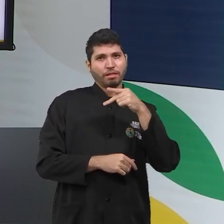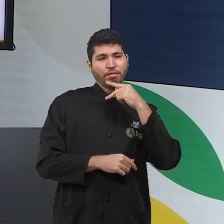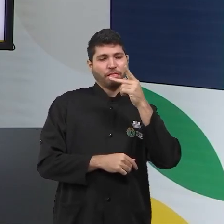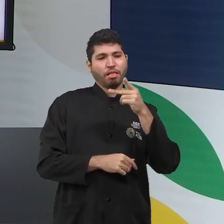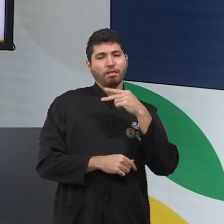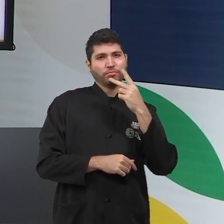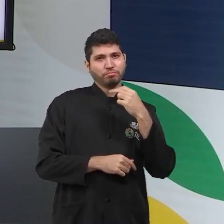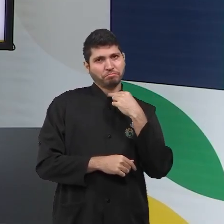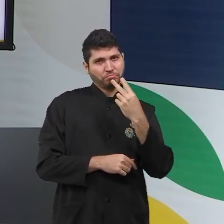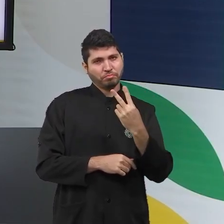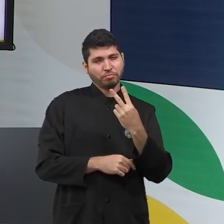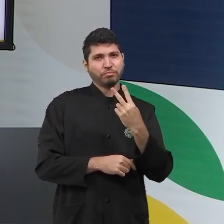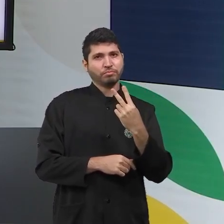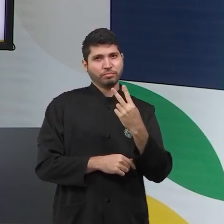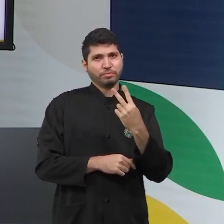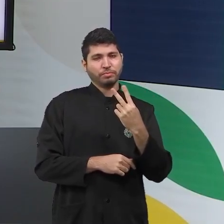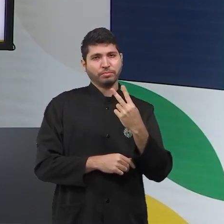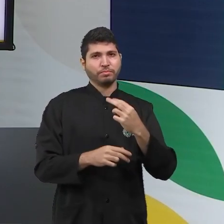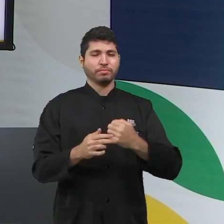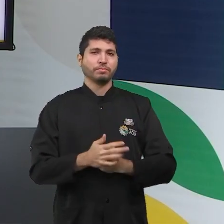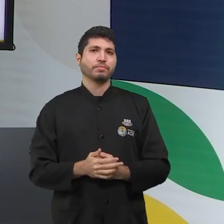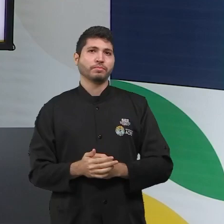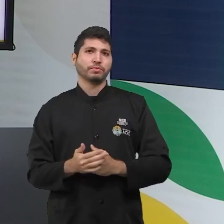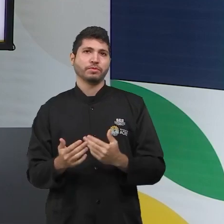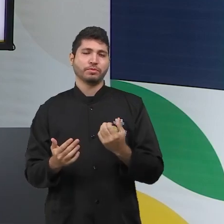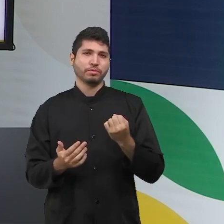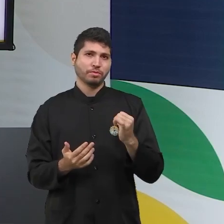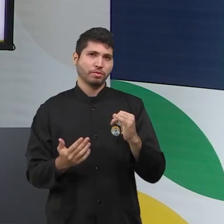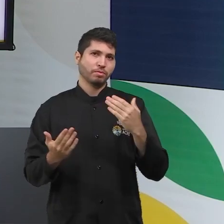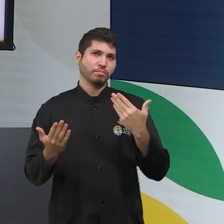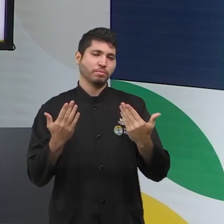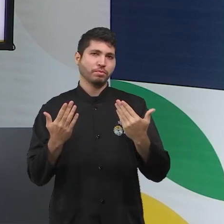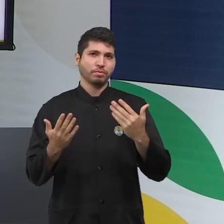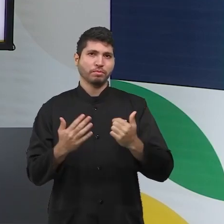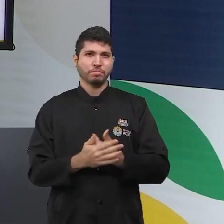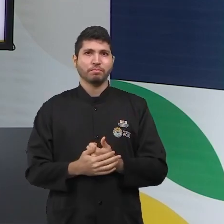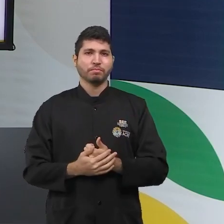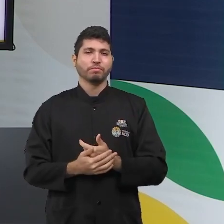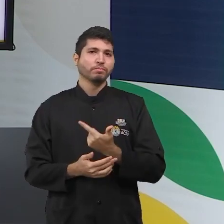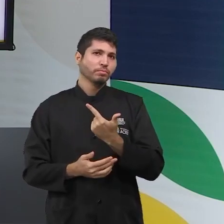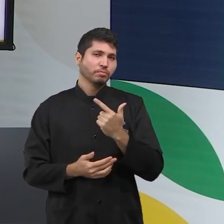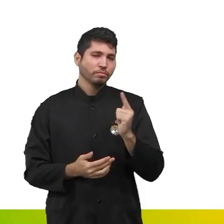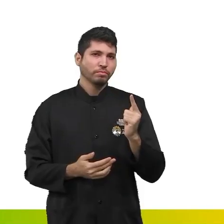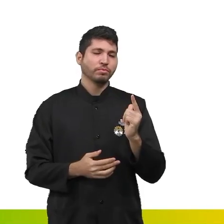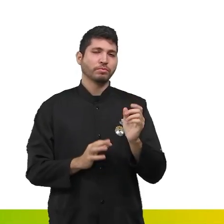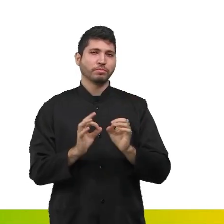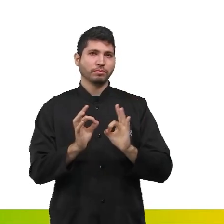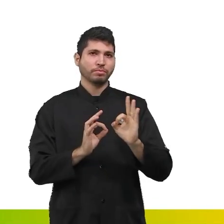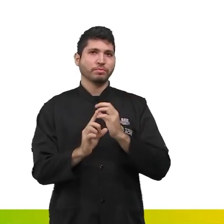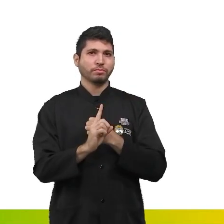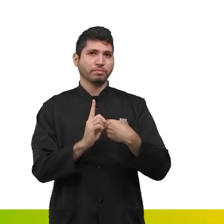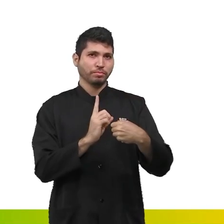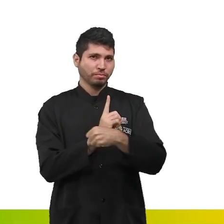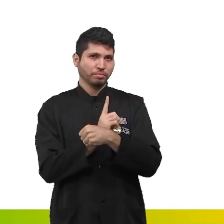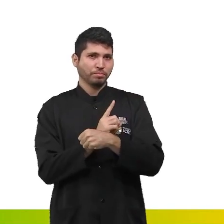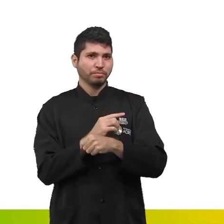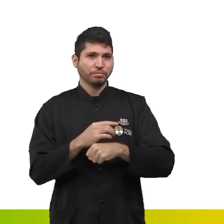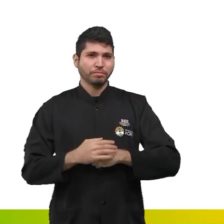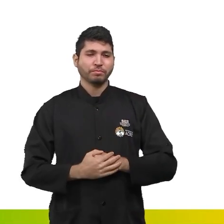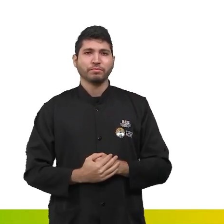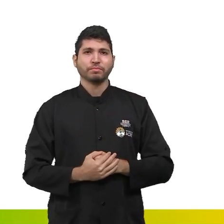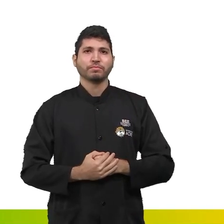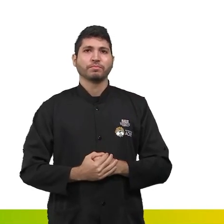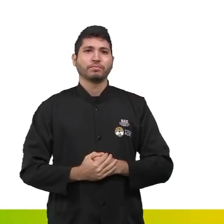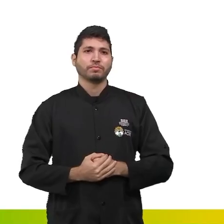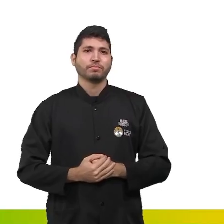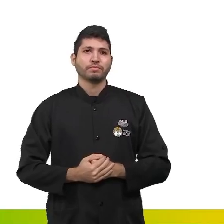povos anteriores, da organização anterior à organização social que surgiu aqui, ok? Dessa maneira, pessoal, nós